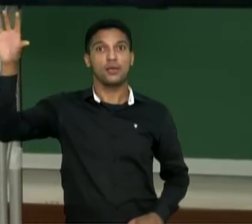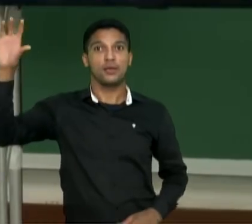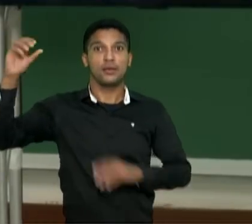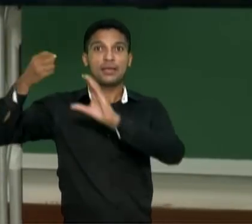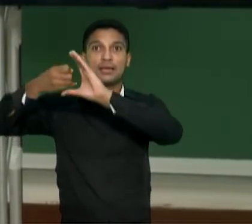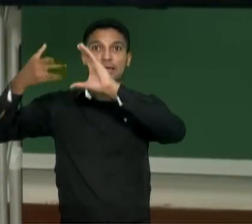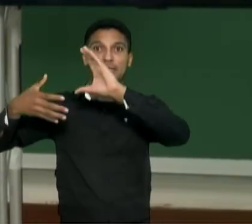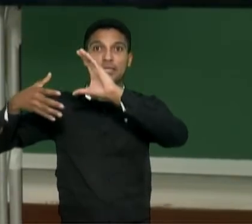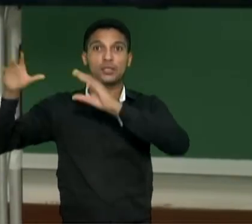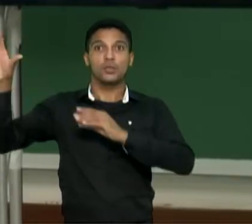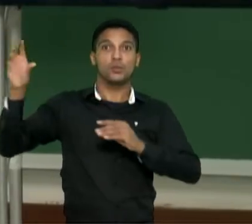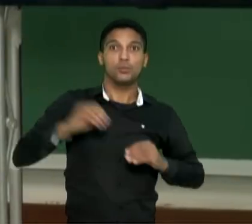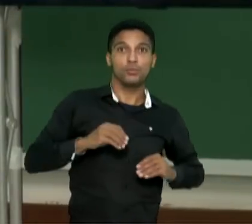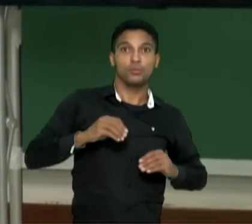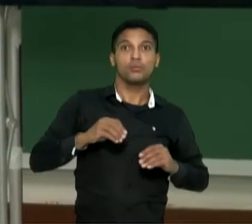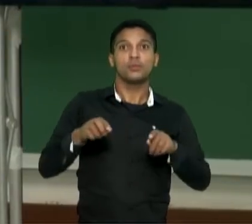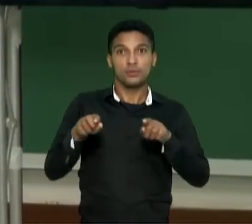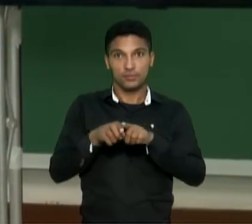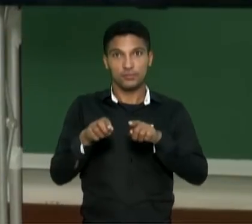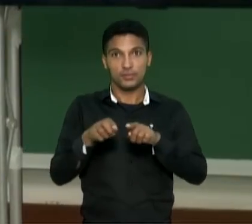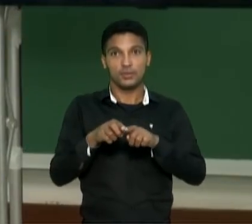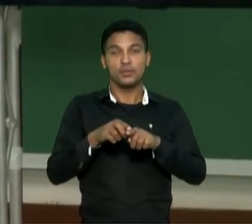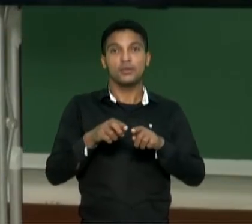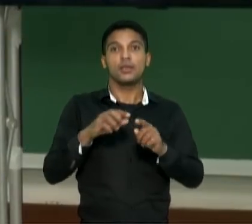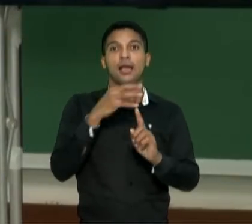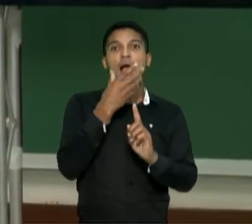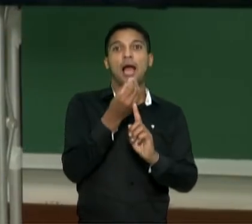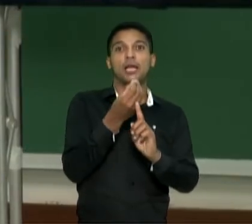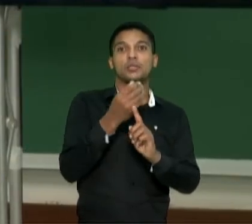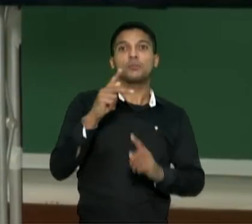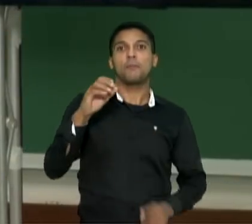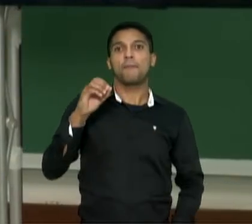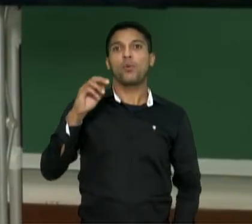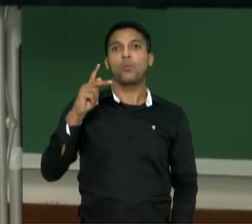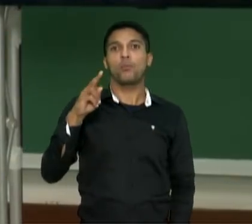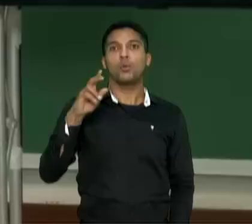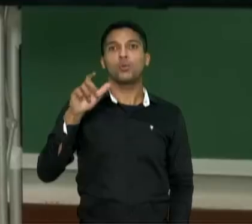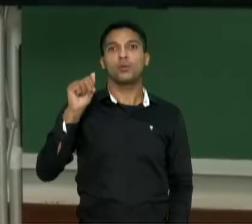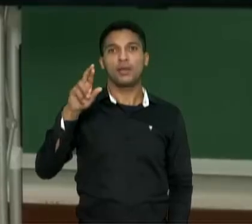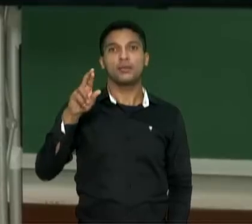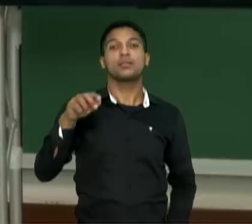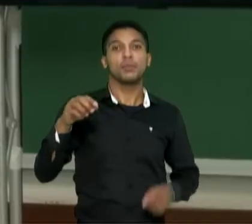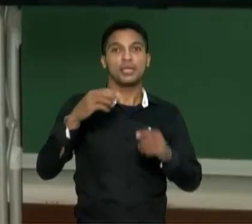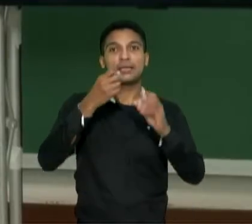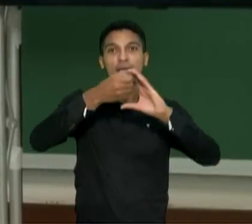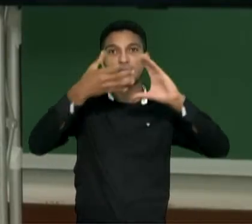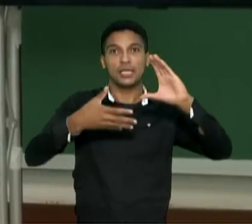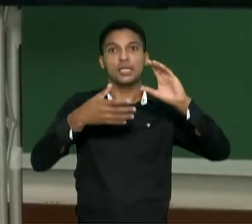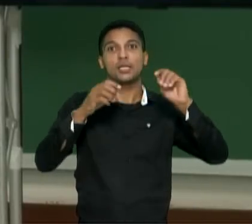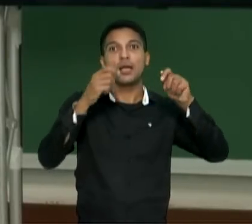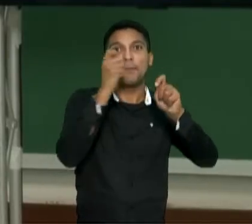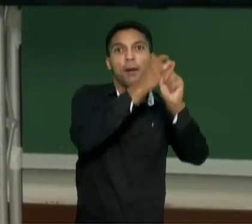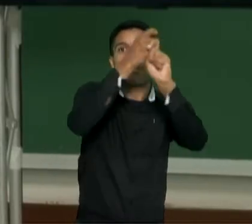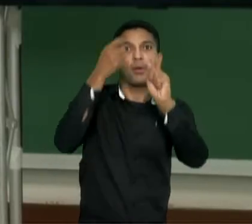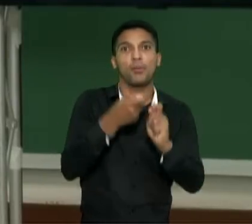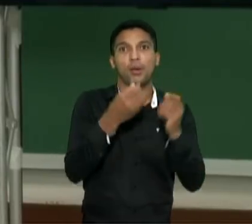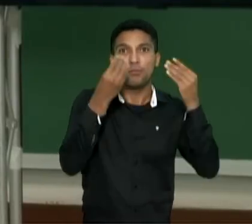características da arte popular no trabalho dele. Então, aqui eu vou fazer uma revisão da nossa